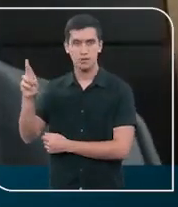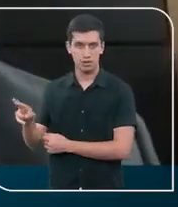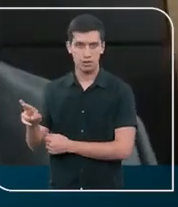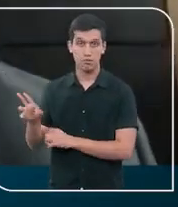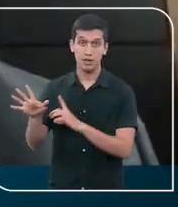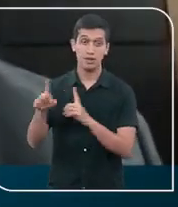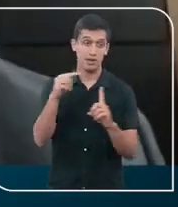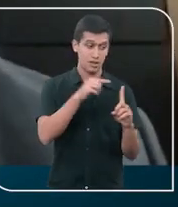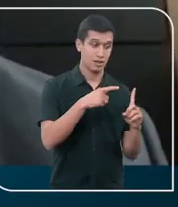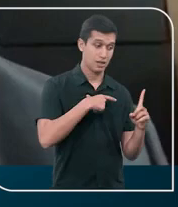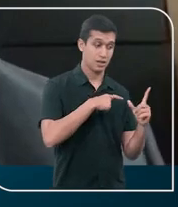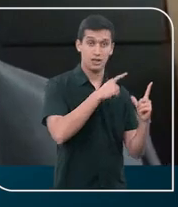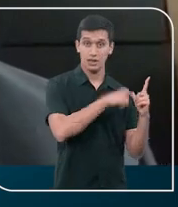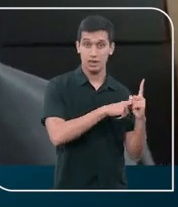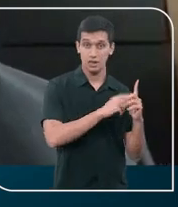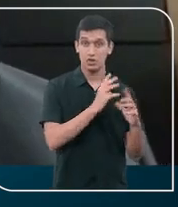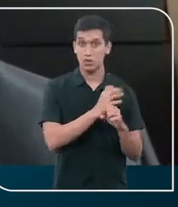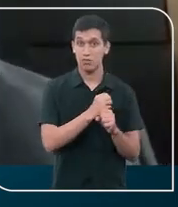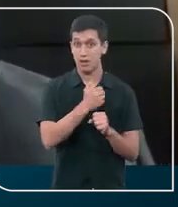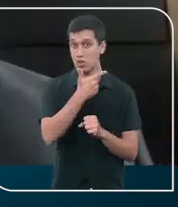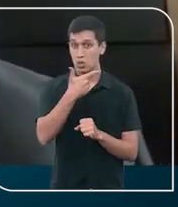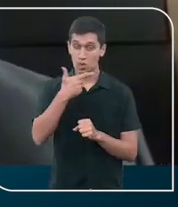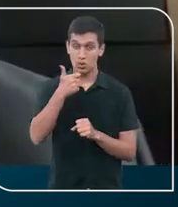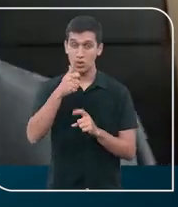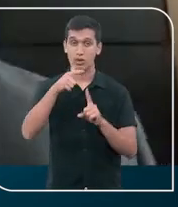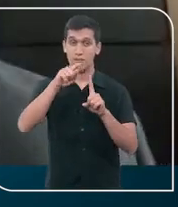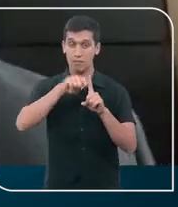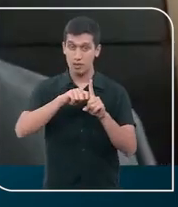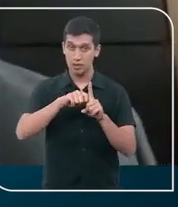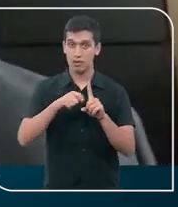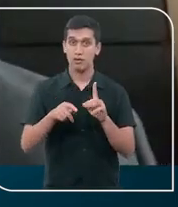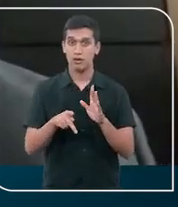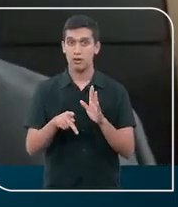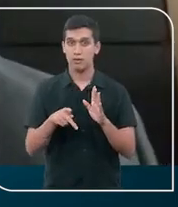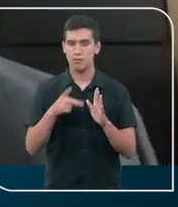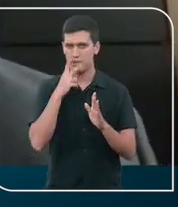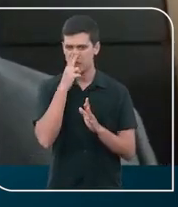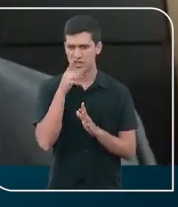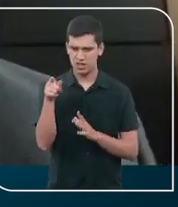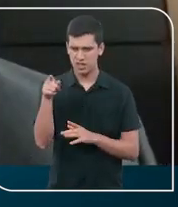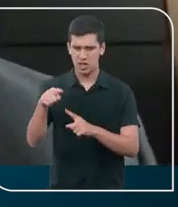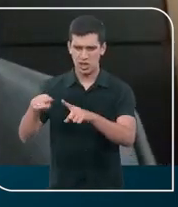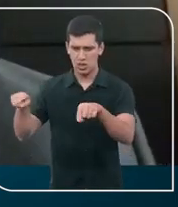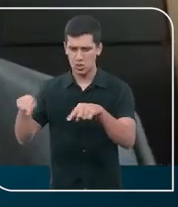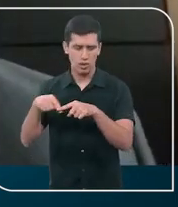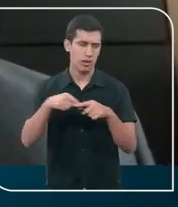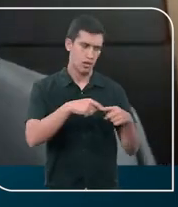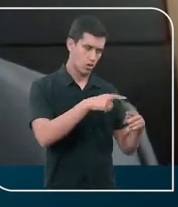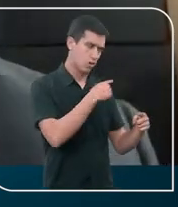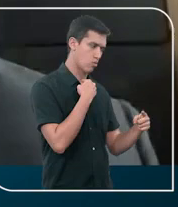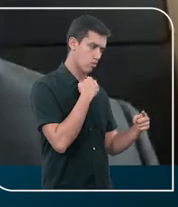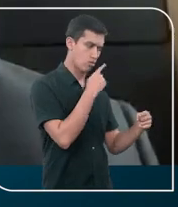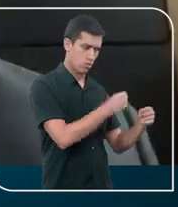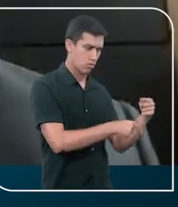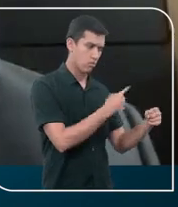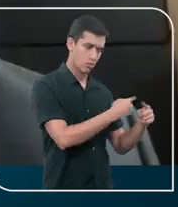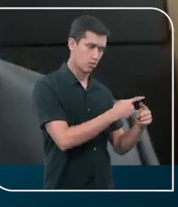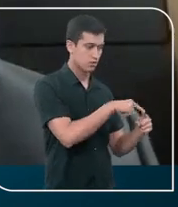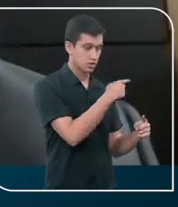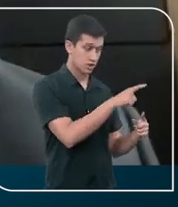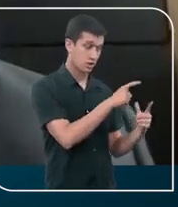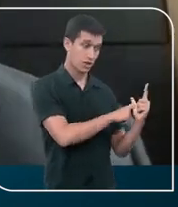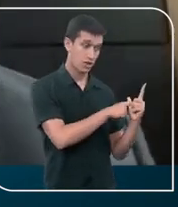de 12 meses pretéritos, né? Se ele estaria impedido de usar aquela área comum, porque ele tinha uma inadimplência